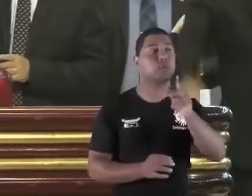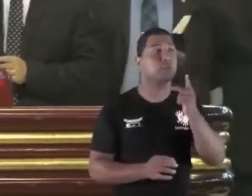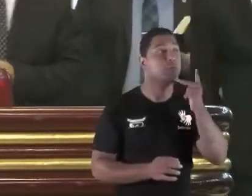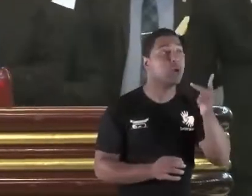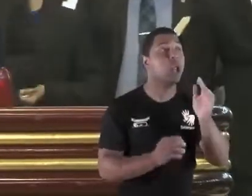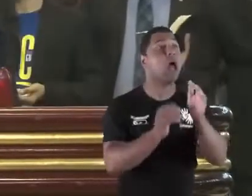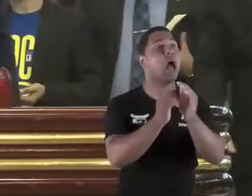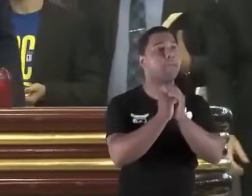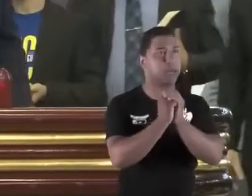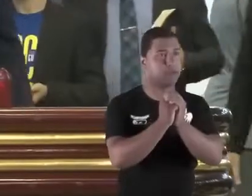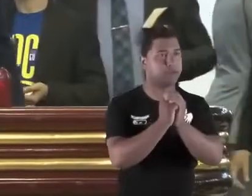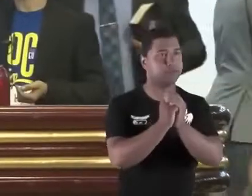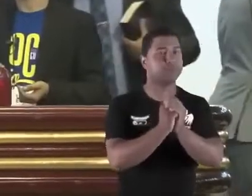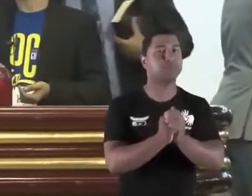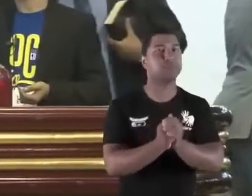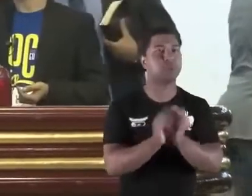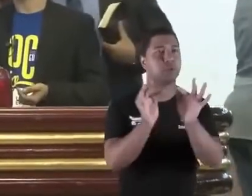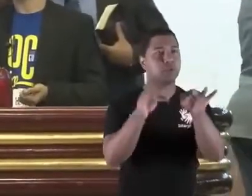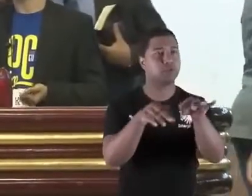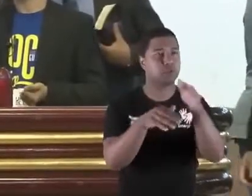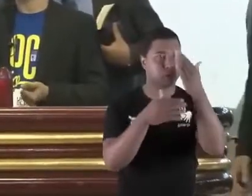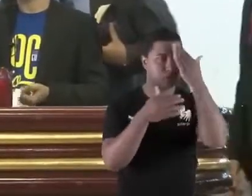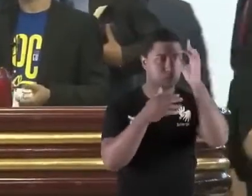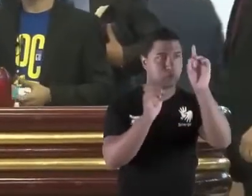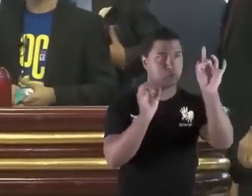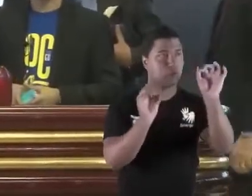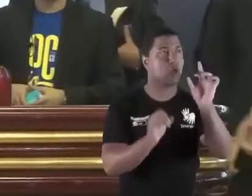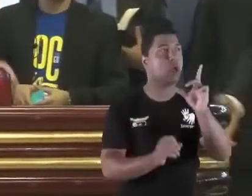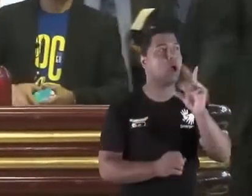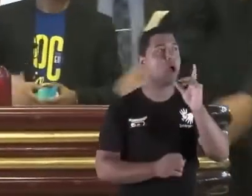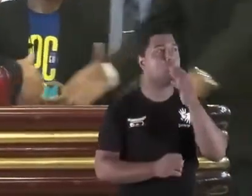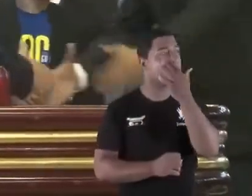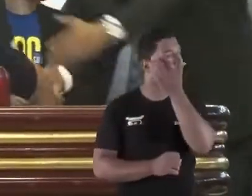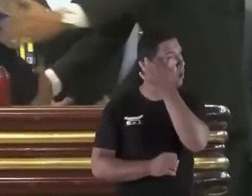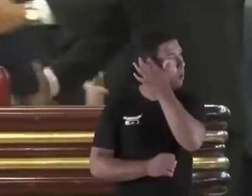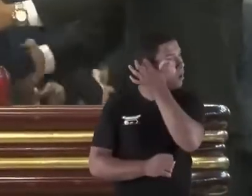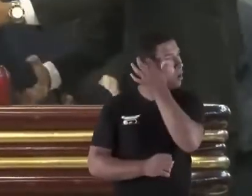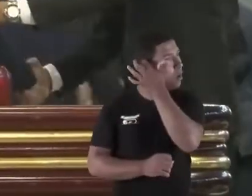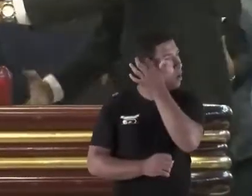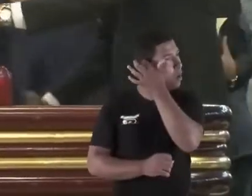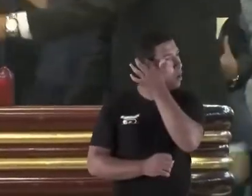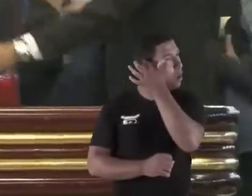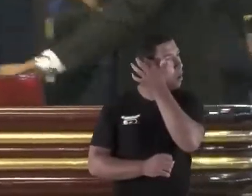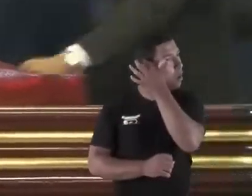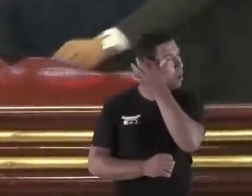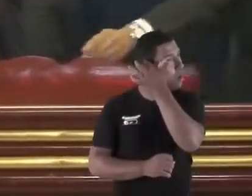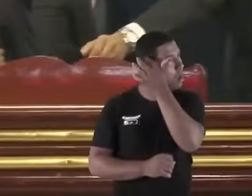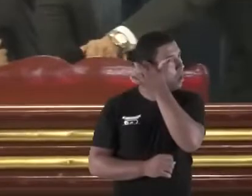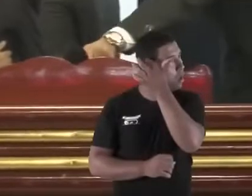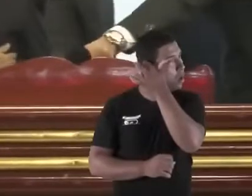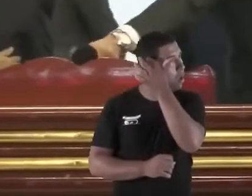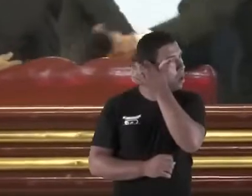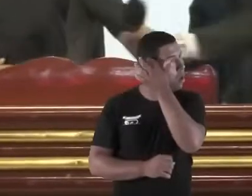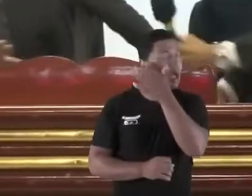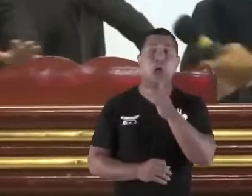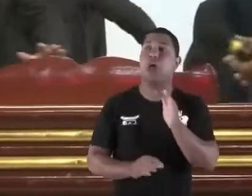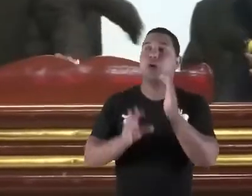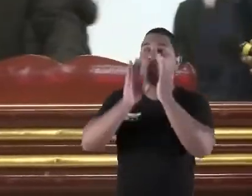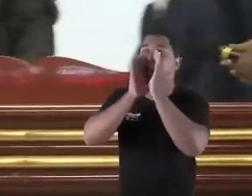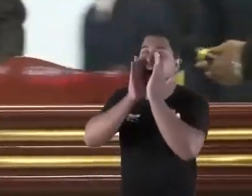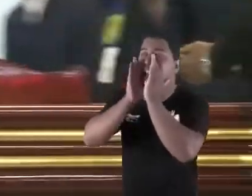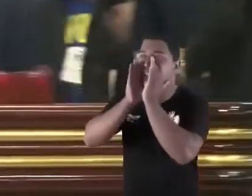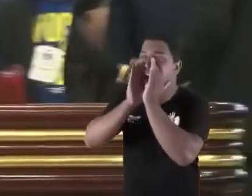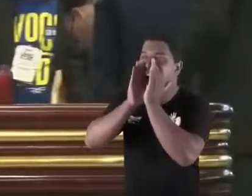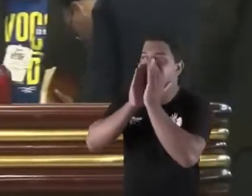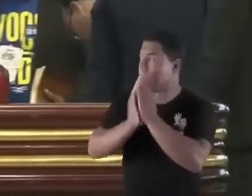amém. Amanhã temos grande culto aqui no grande templo. na direção do pastor Robson Lopes e todos